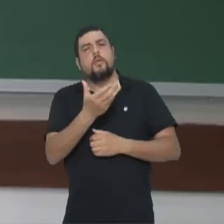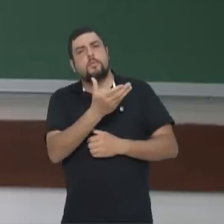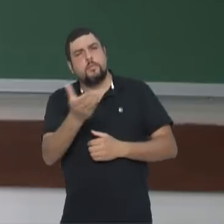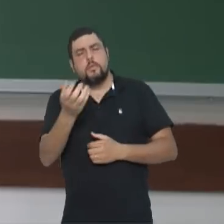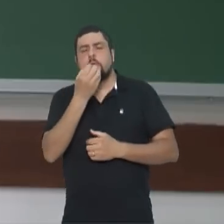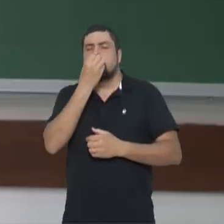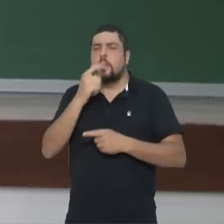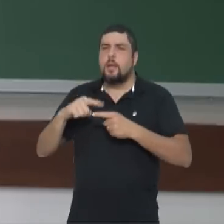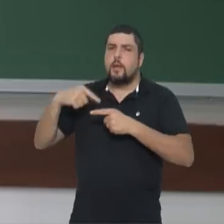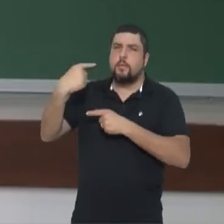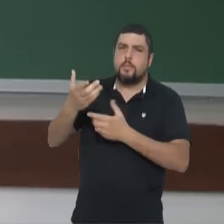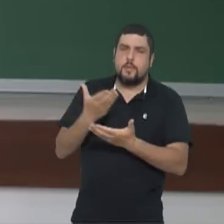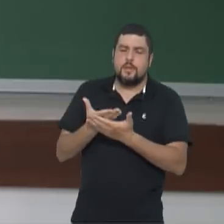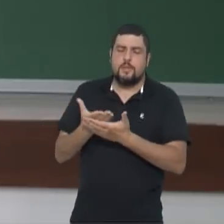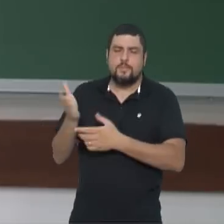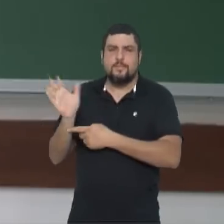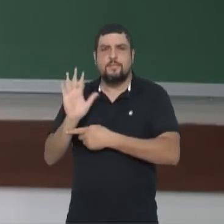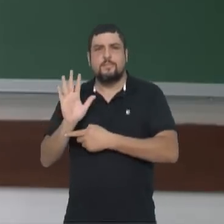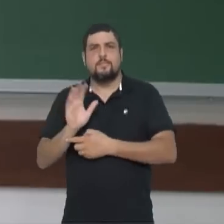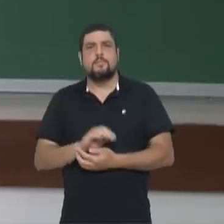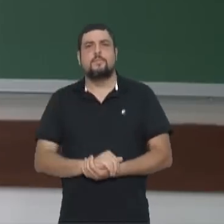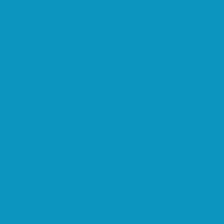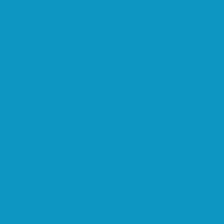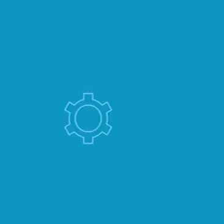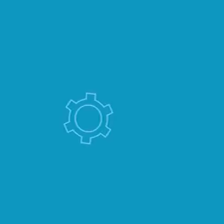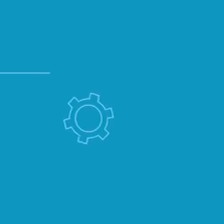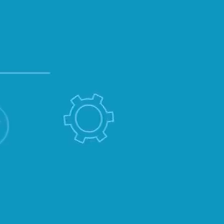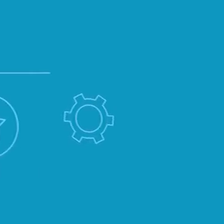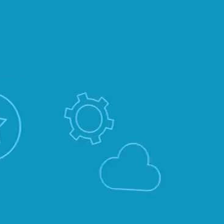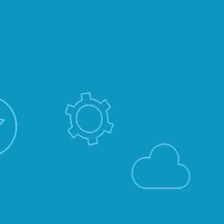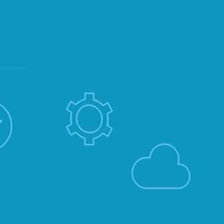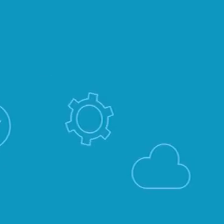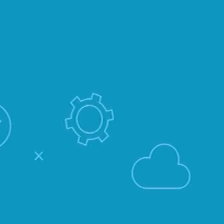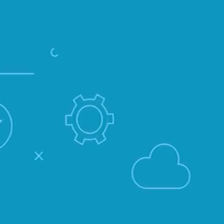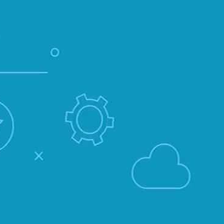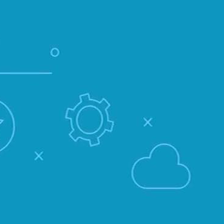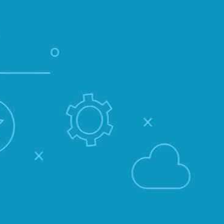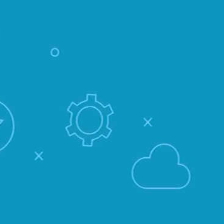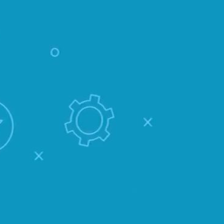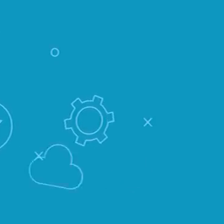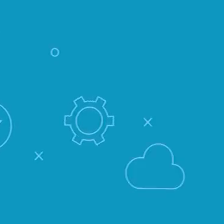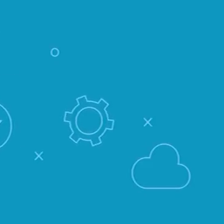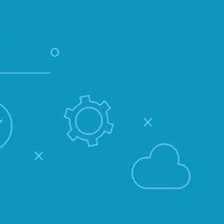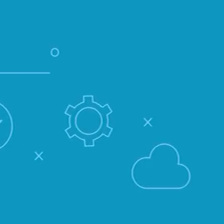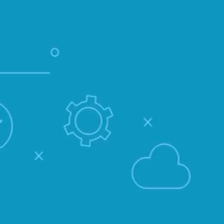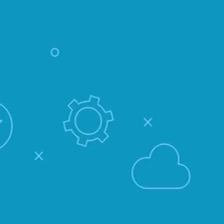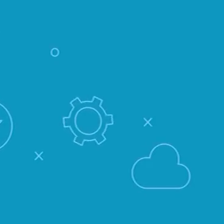então, e até a próxima aula.